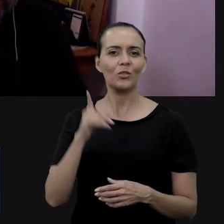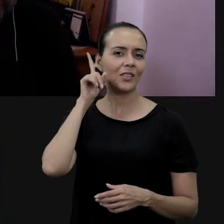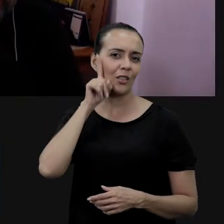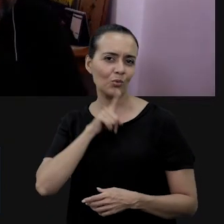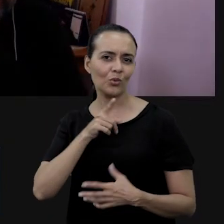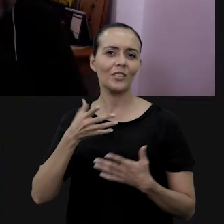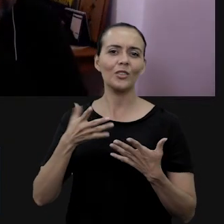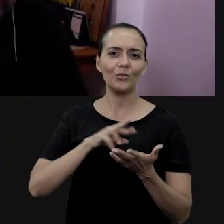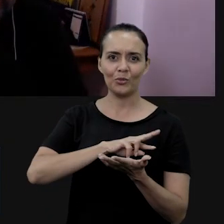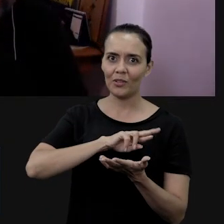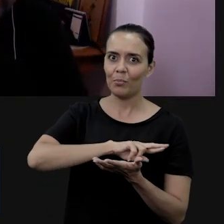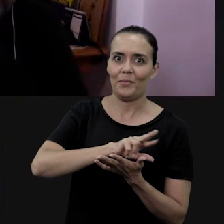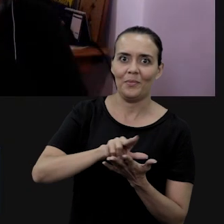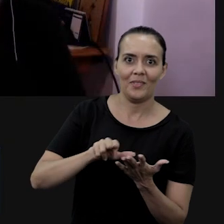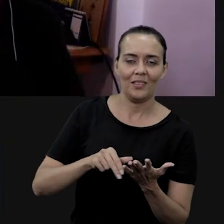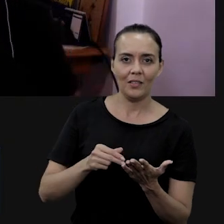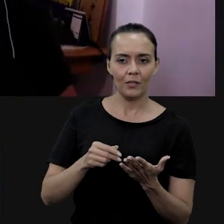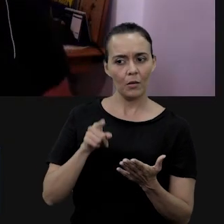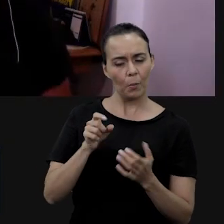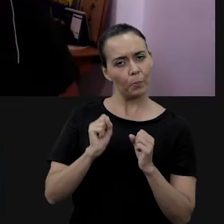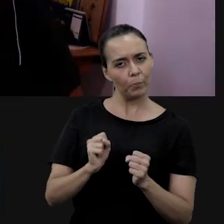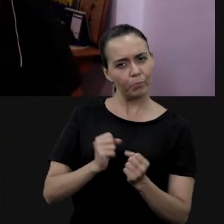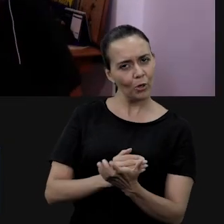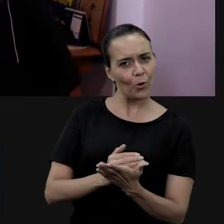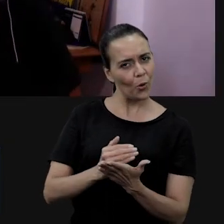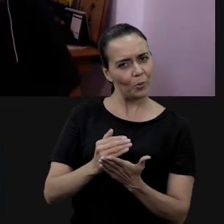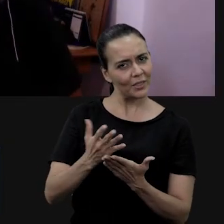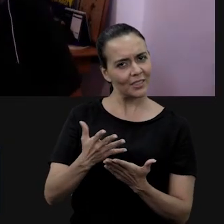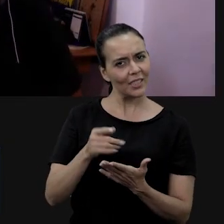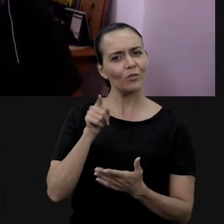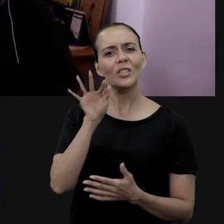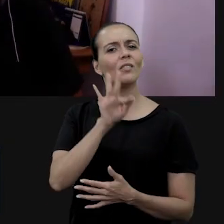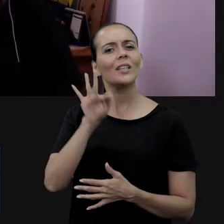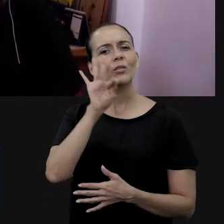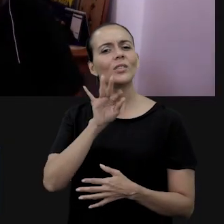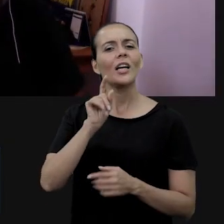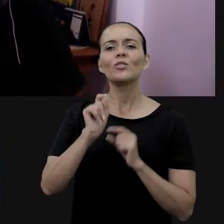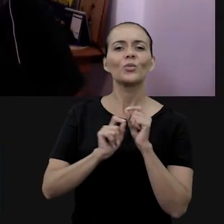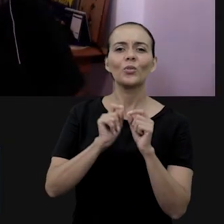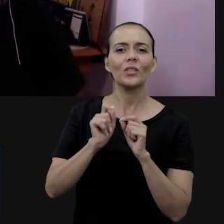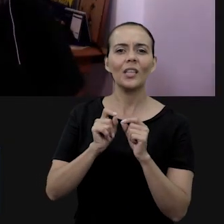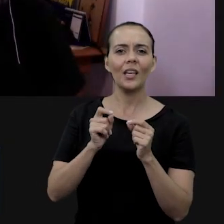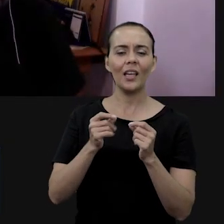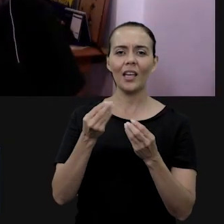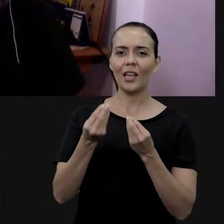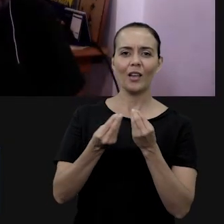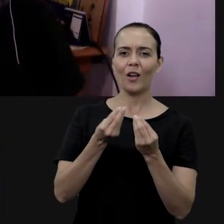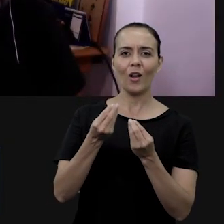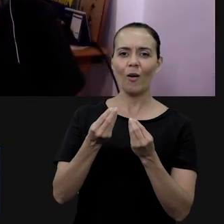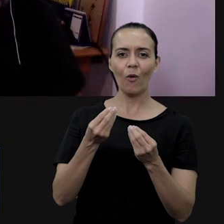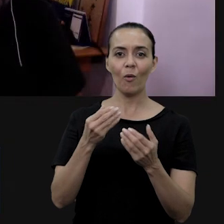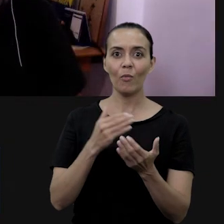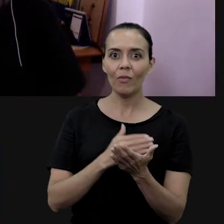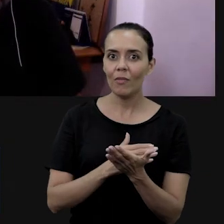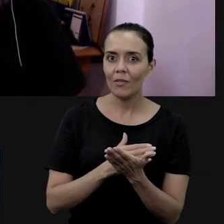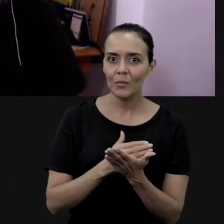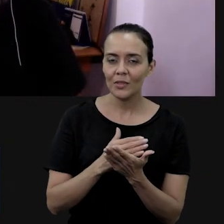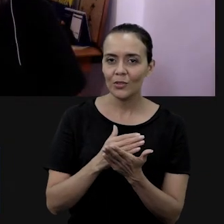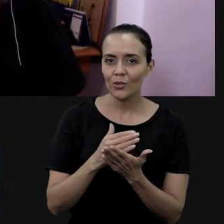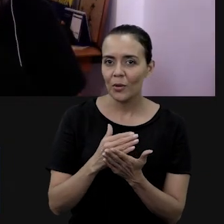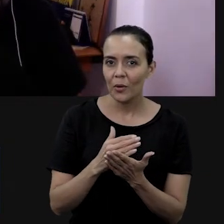Enfim, acho que você Sim. pode começar do começo mesmo. Fez faculdade do quê? Como é que foi parar lá? Aí onde você